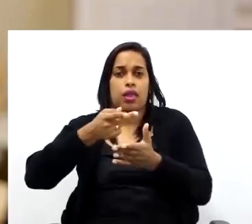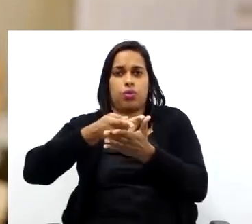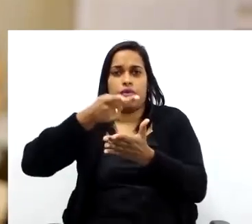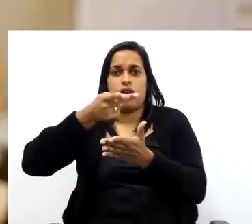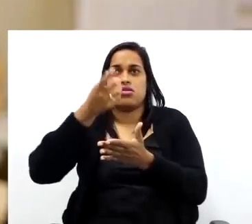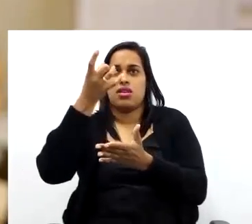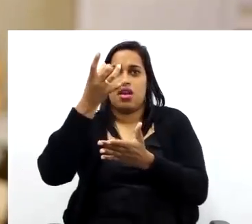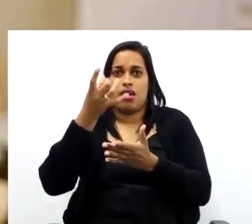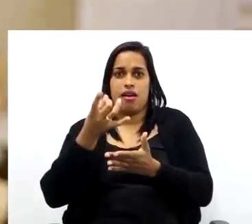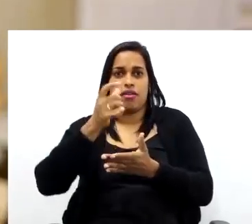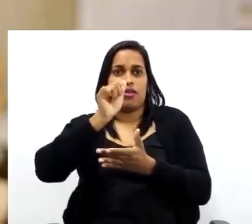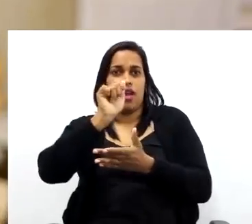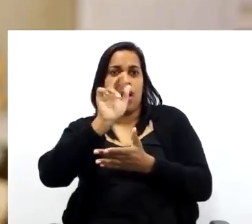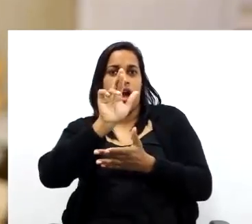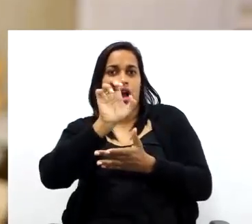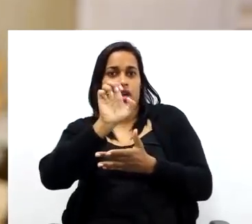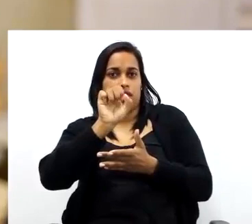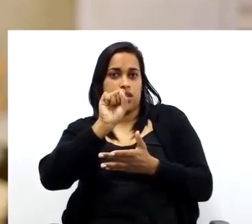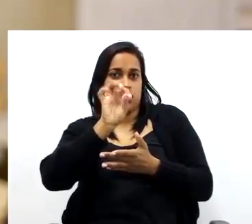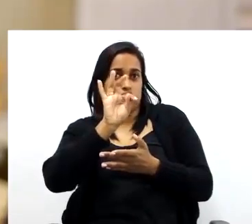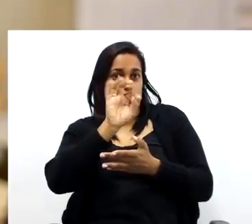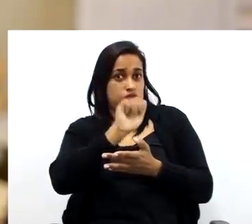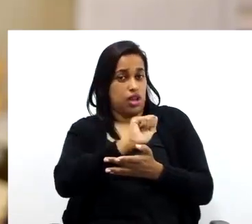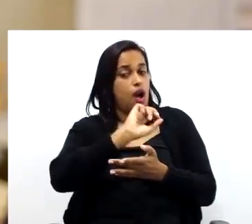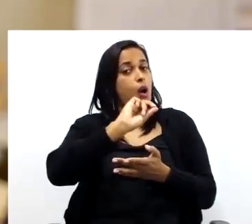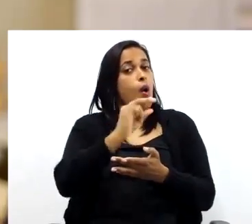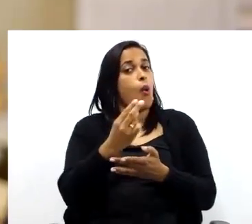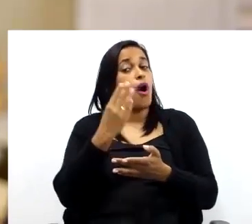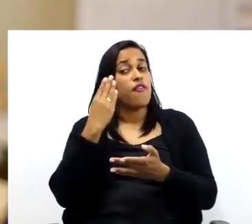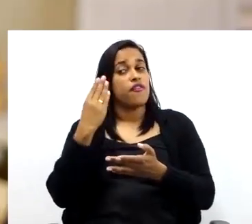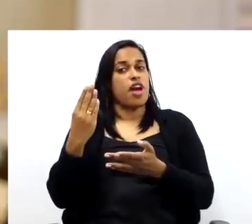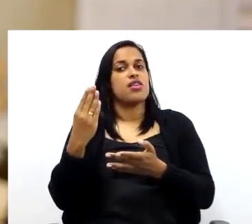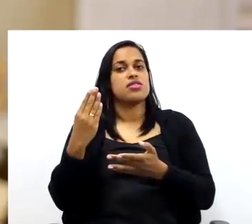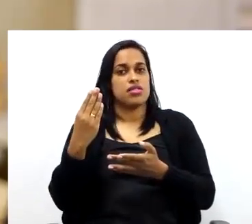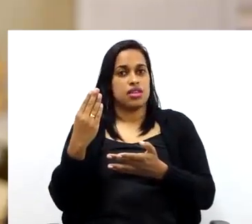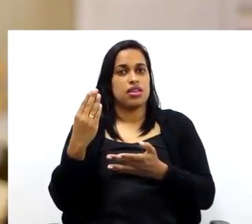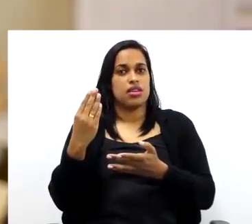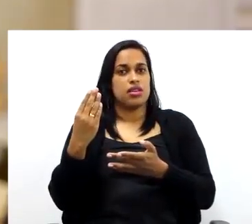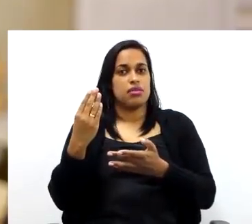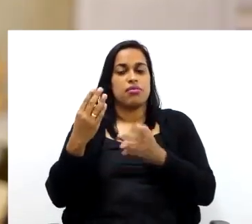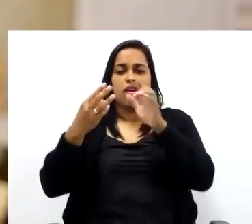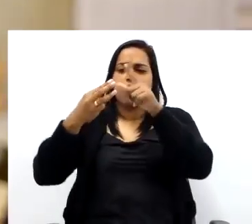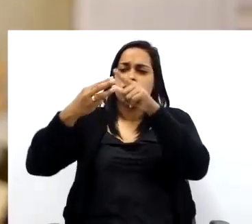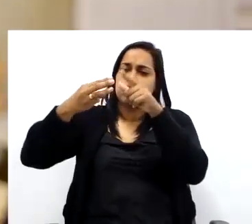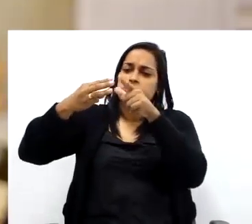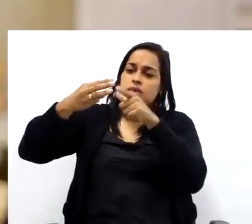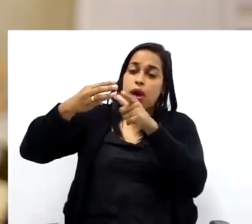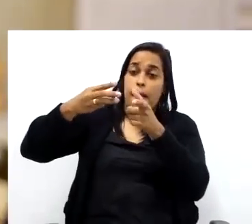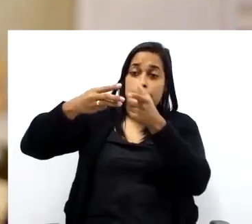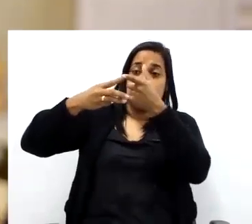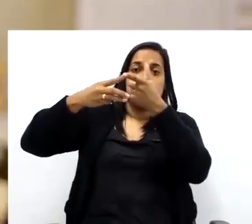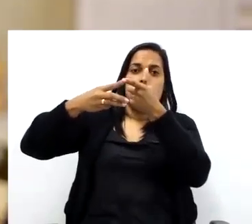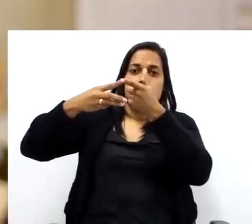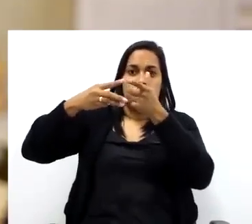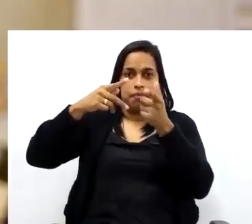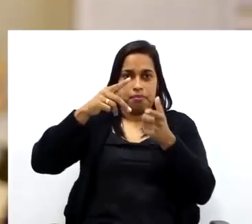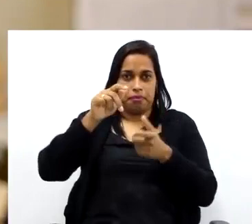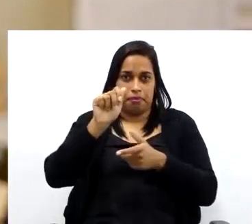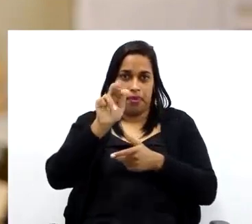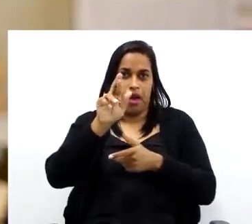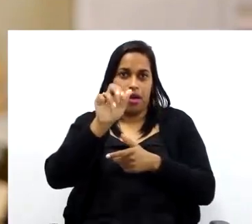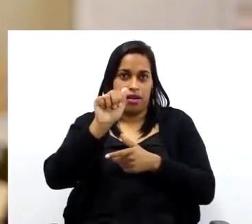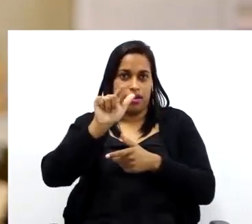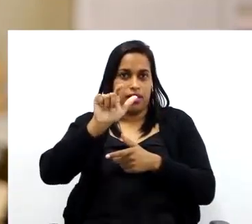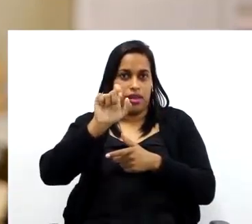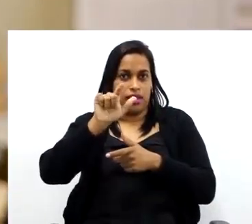quando elas estão paralelas, perpendicular e oblíquas? A primeira posição, que é a paralela, eu vou usar como